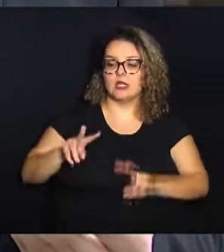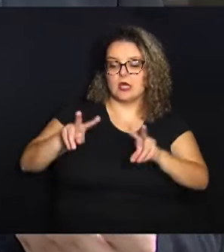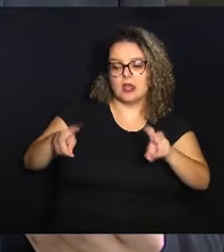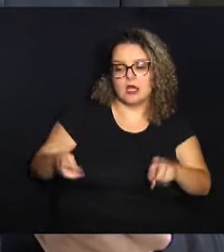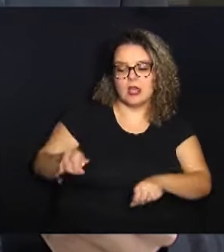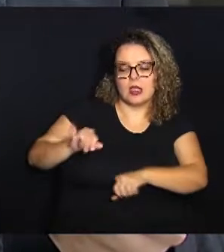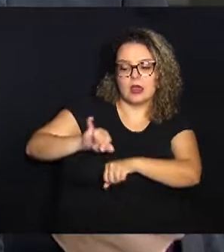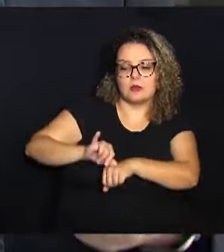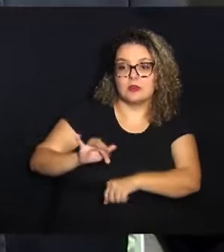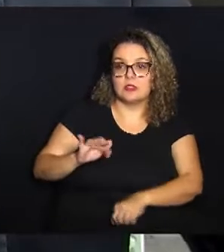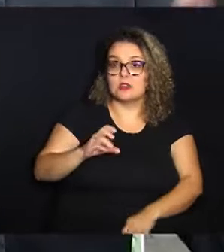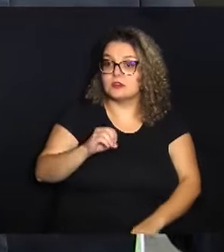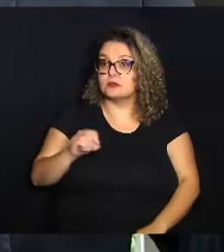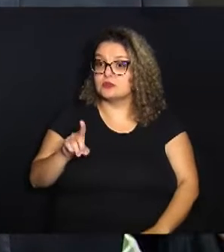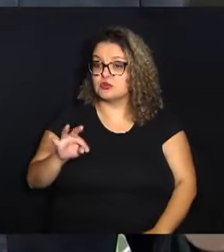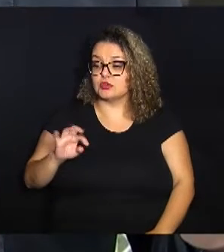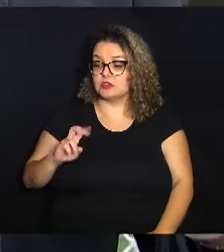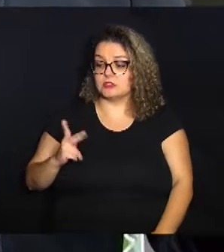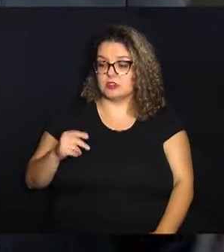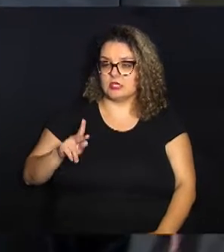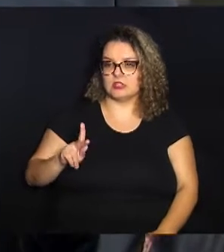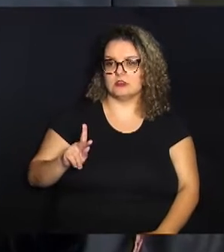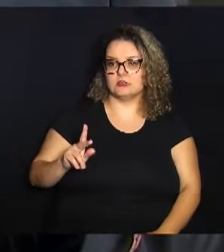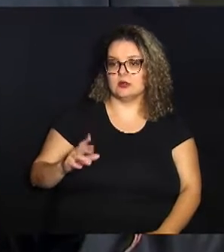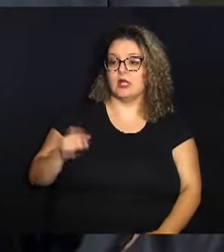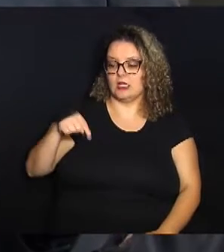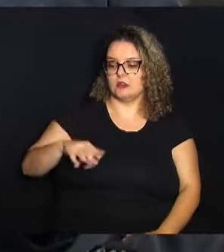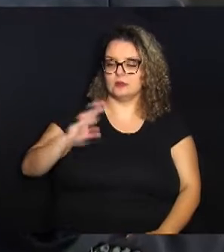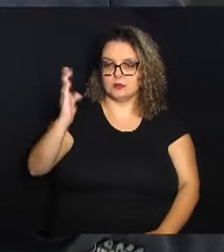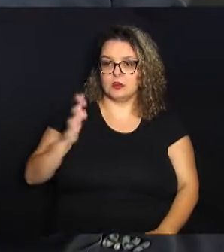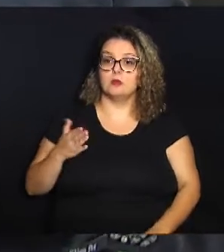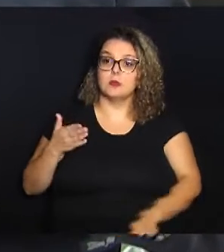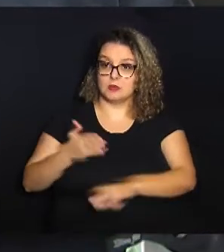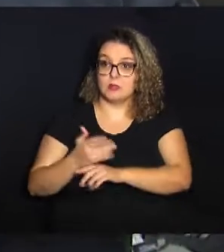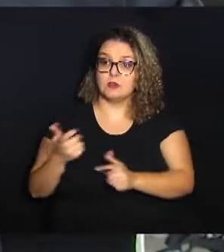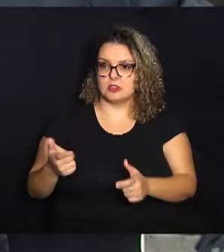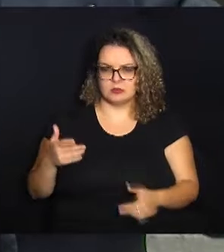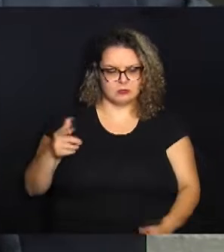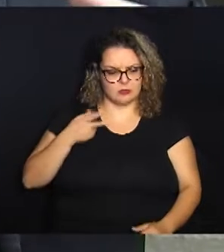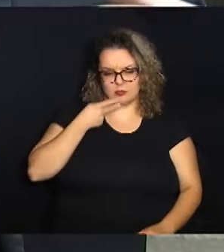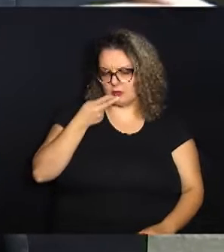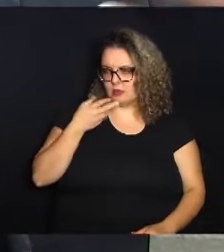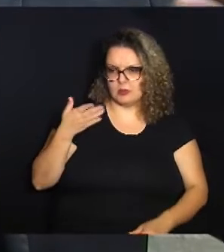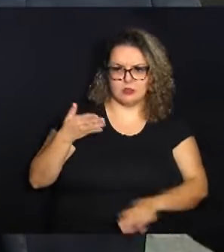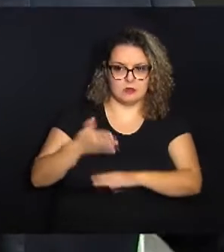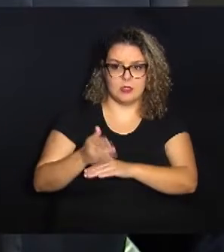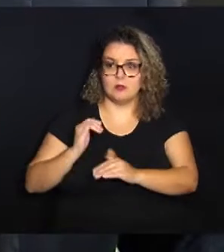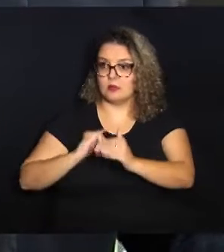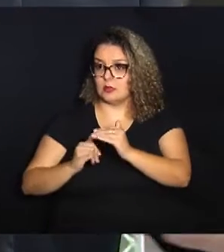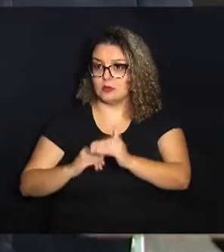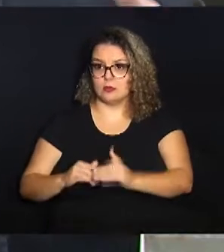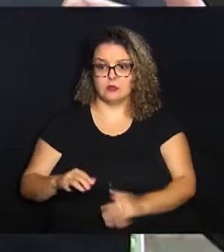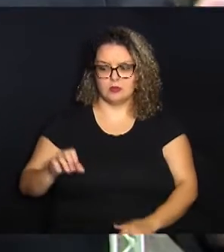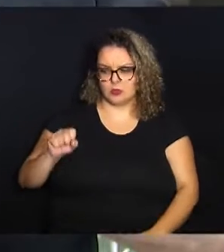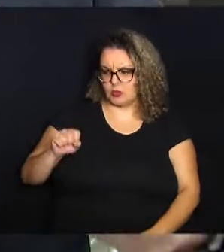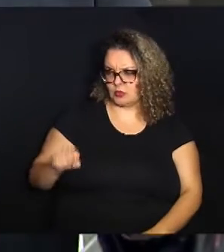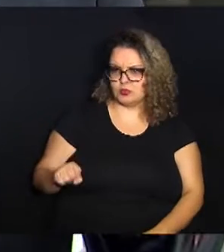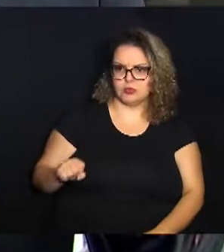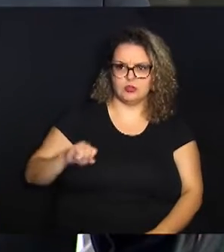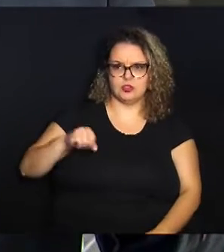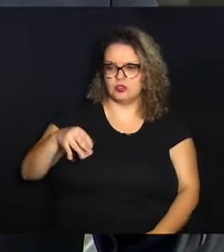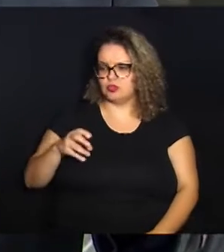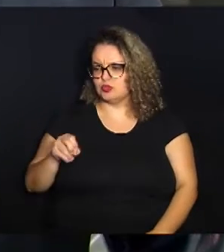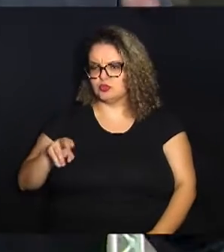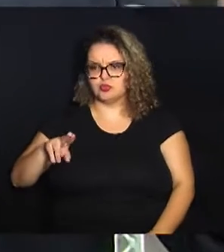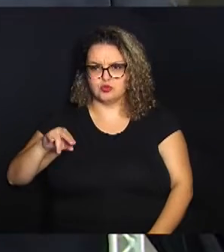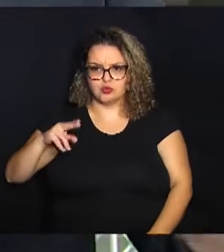aqui no Brasil, uma participação muito grande. Como eu comentei, hoje a gente tem participação de startups que vieram desde a região sul, vieram de Joinville,